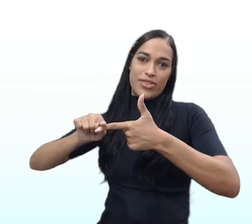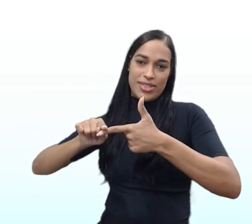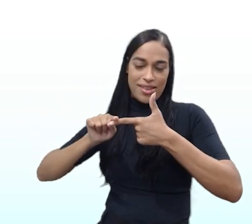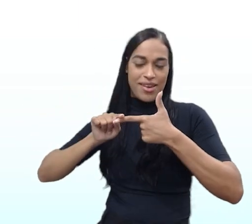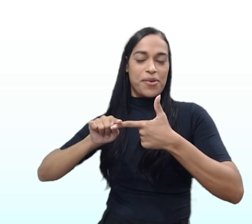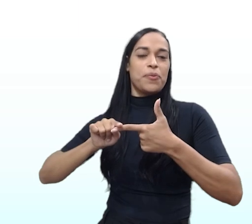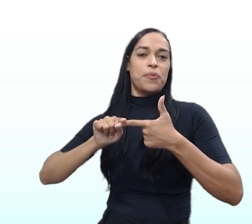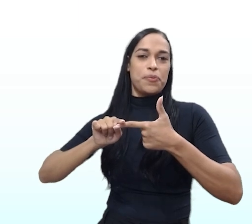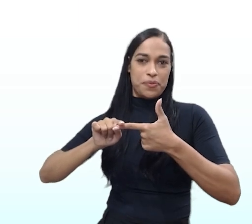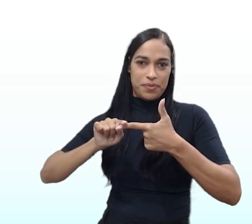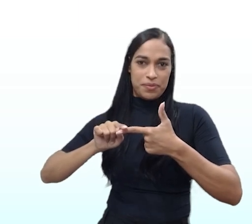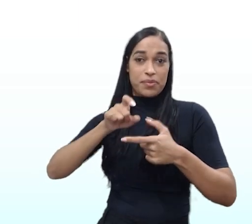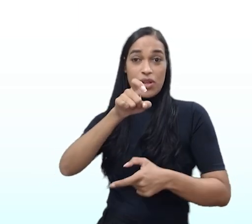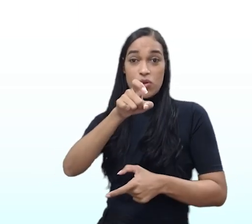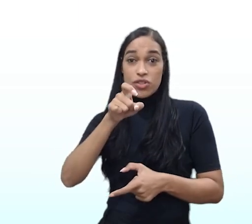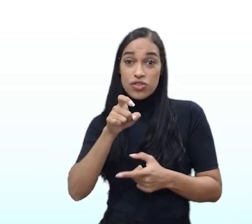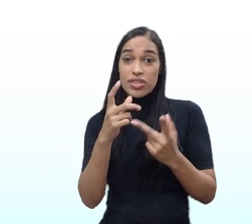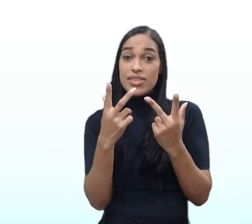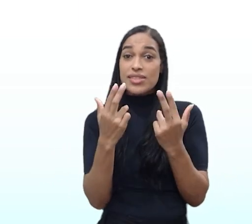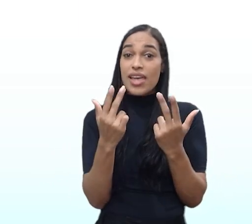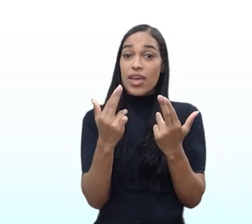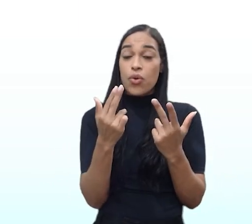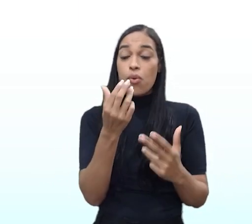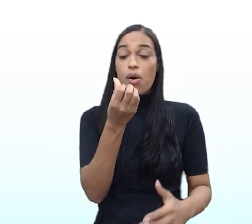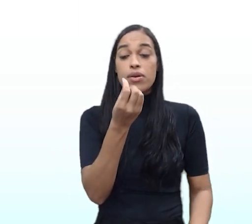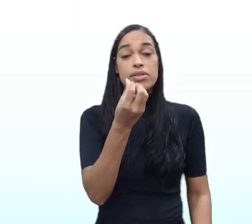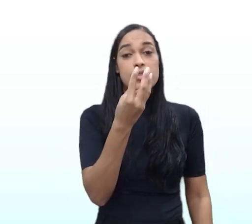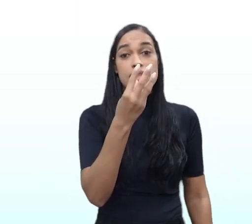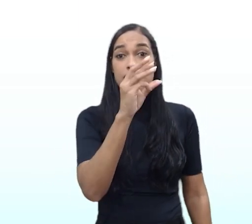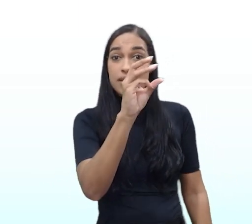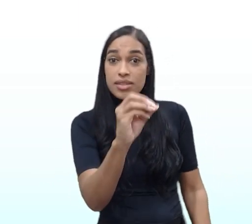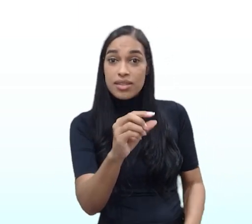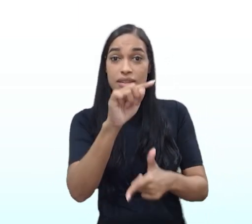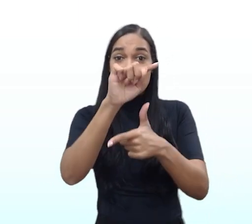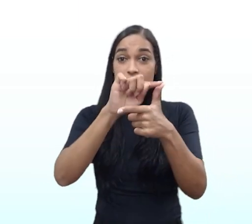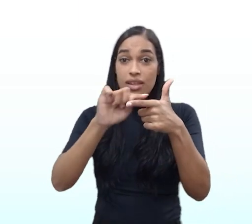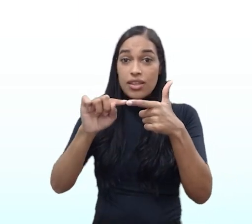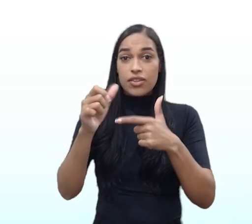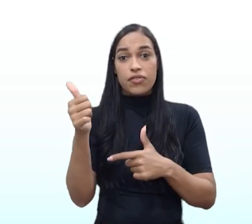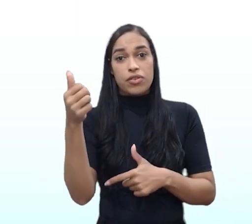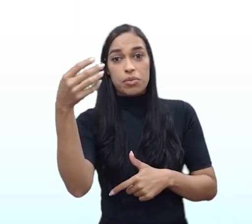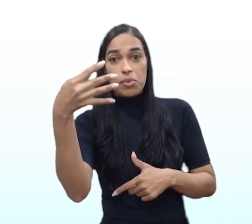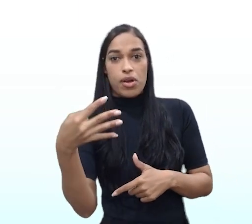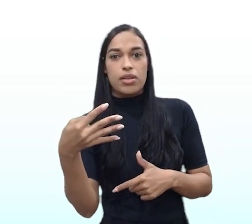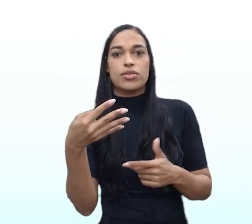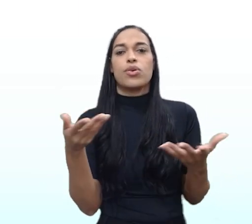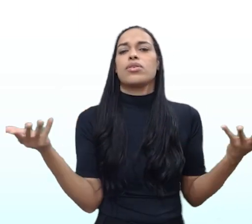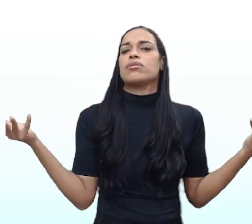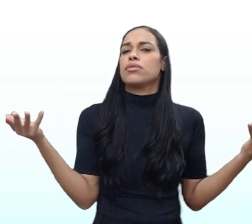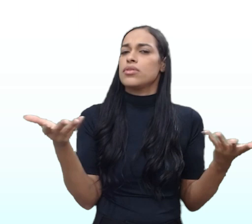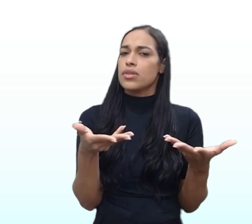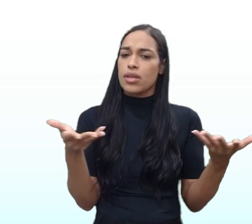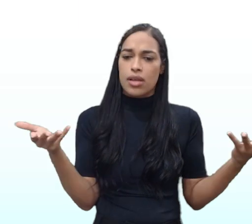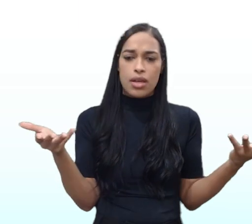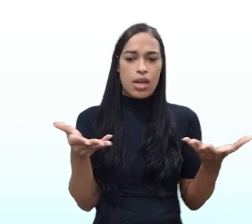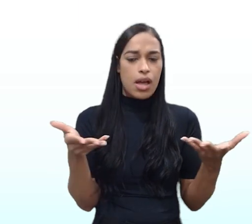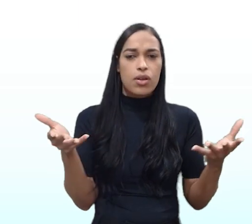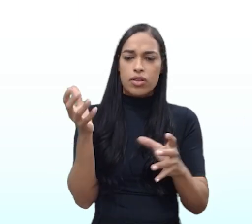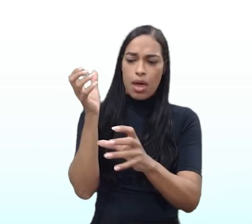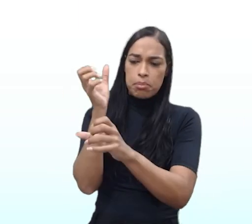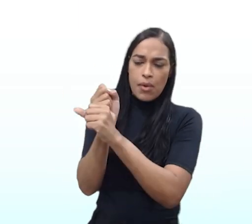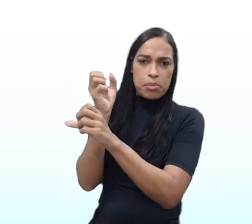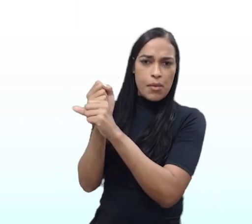ficar dividindo, tá bom? Então, x vai ser igual a 630 dividido por 14, agora é só na ponta do